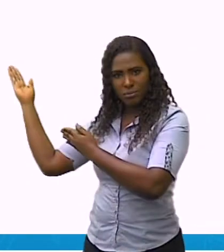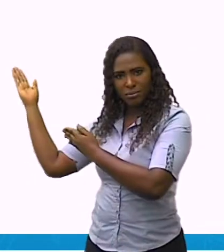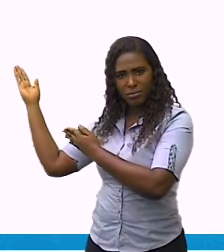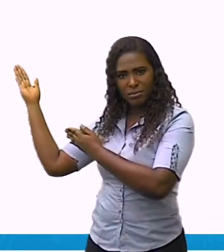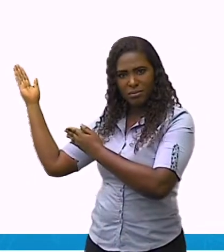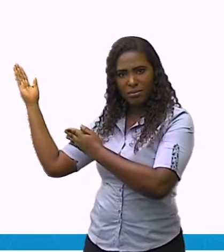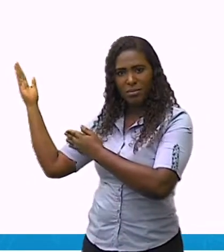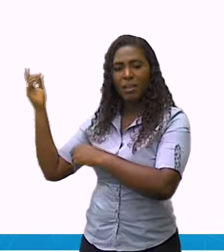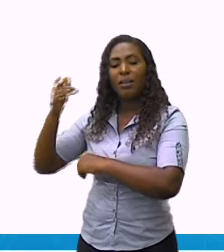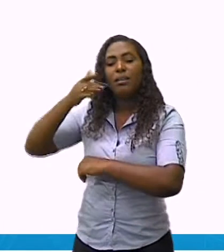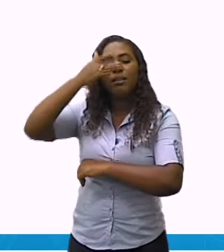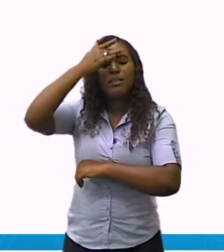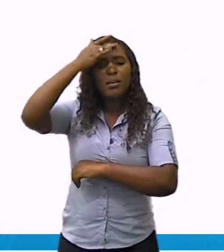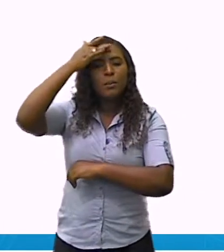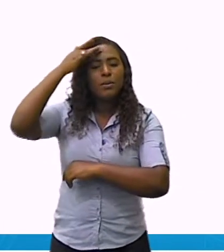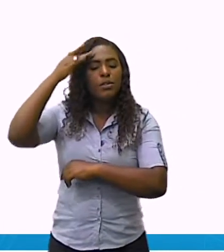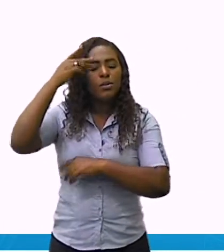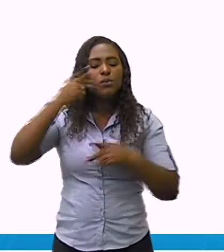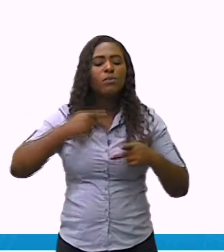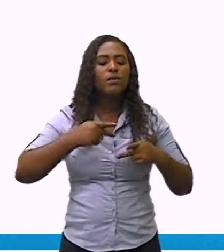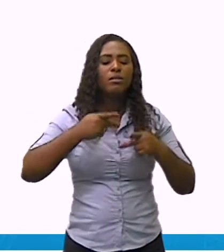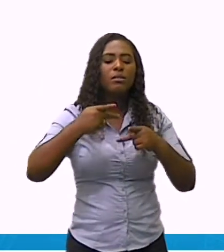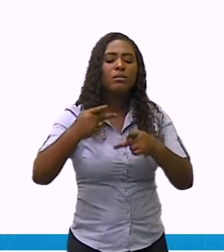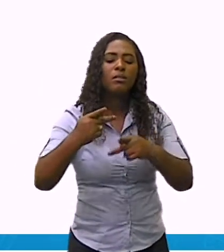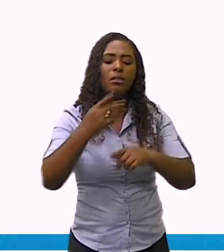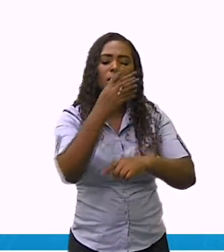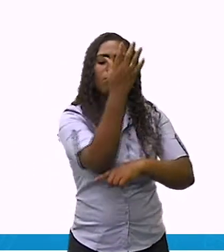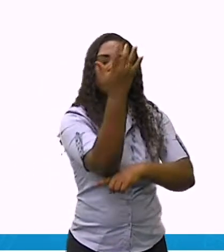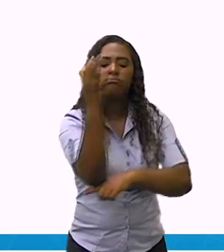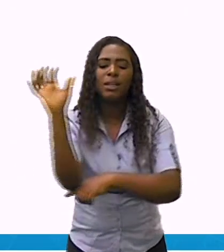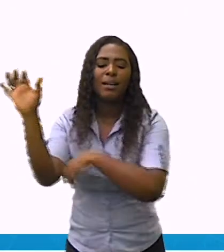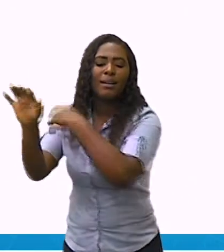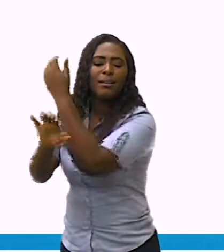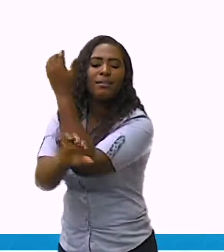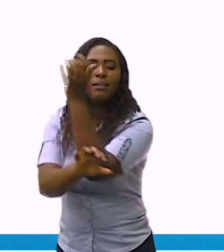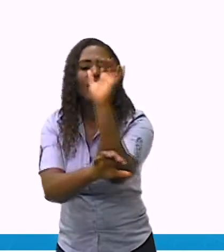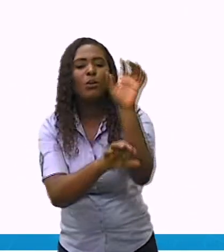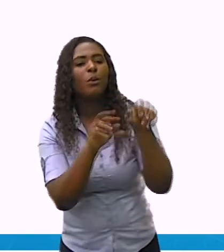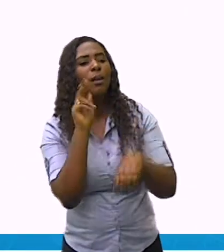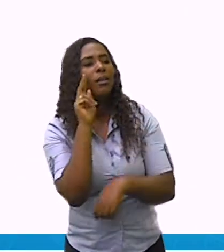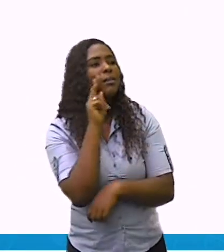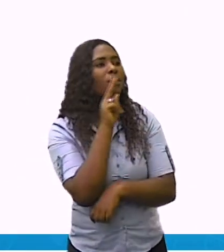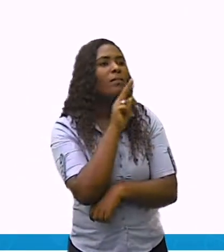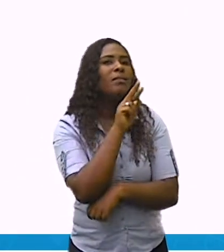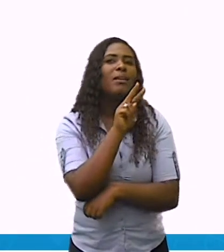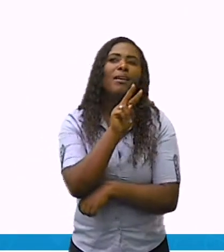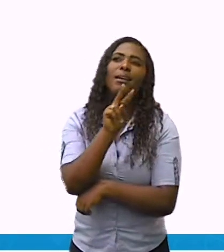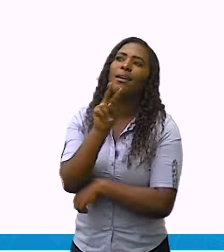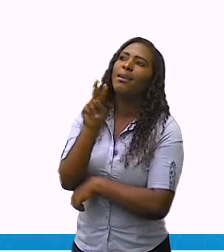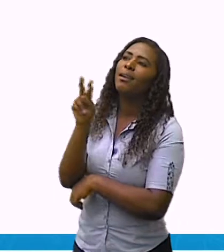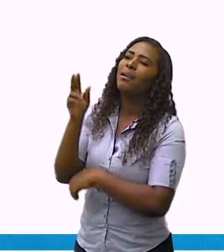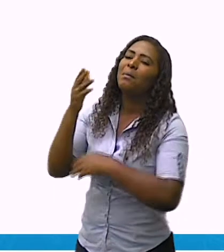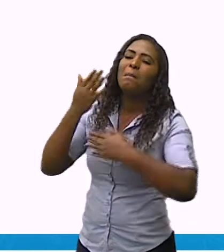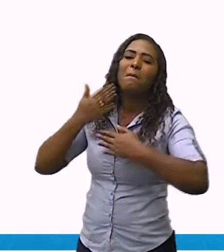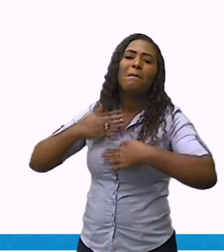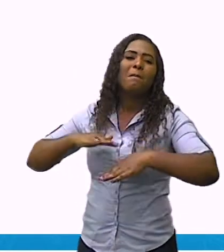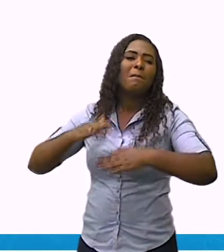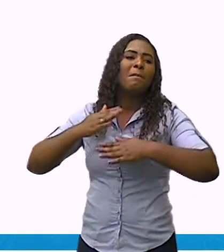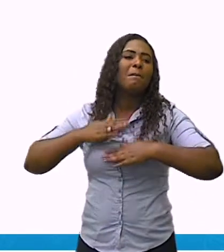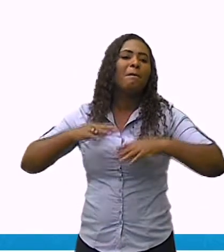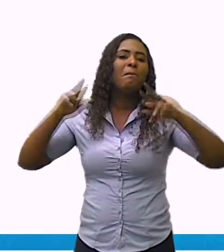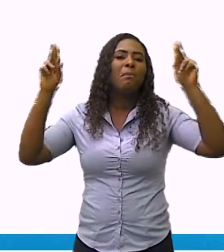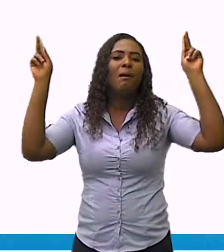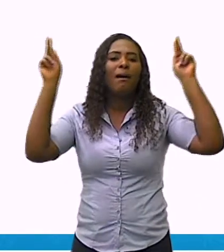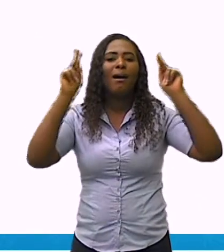de elementos naturais, como você pode observar, que são destinados à recreação e ao